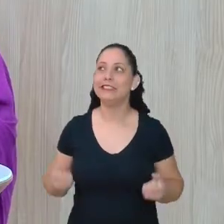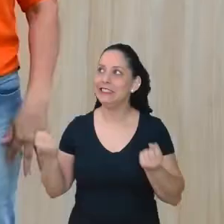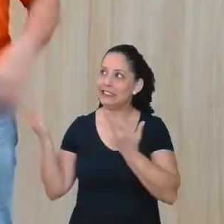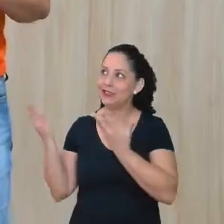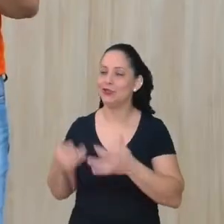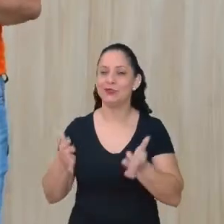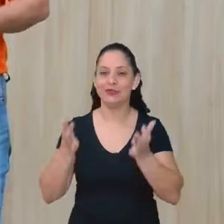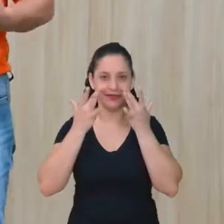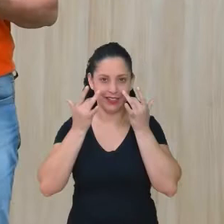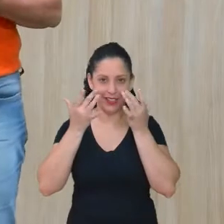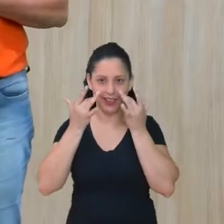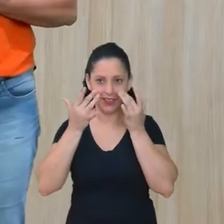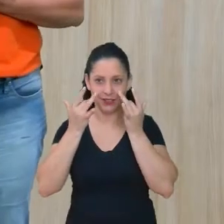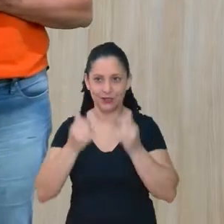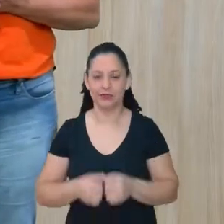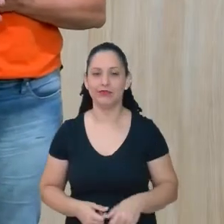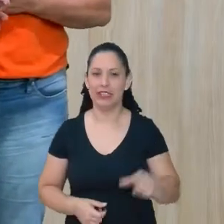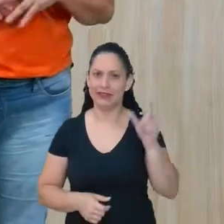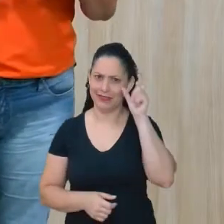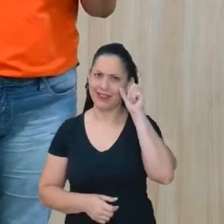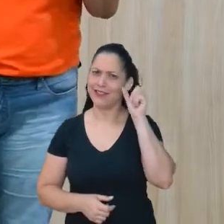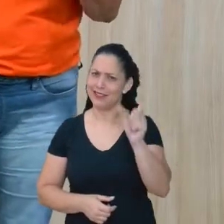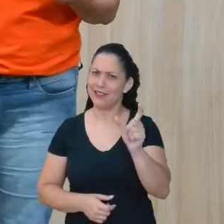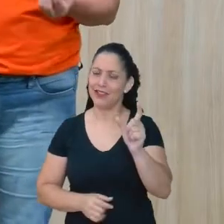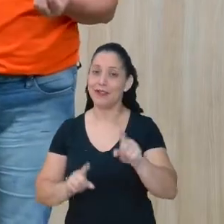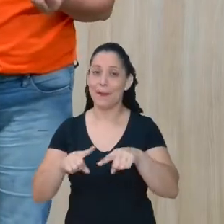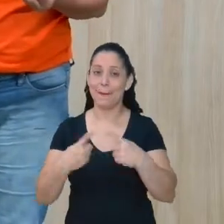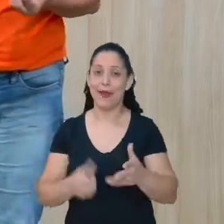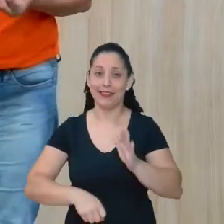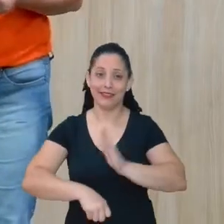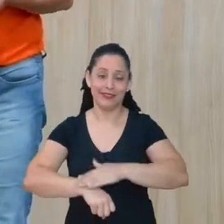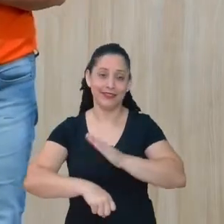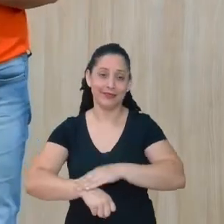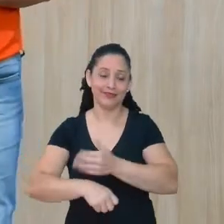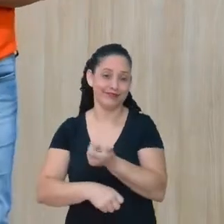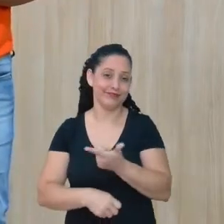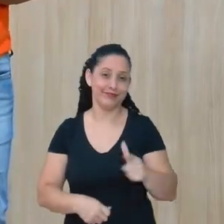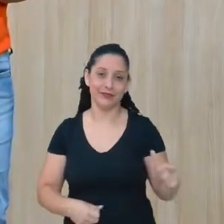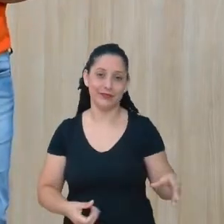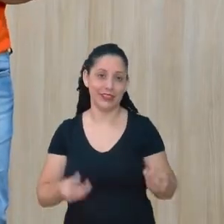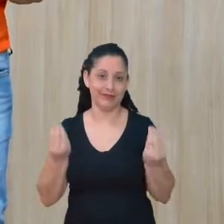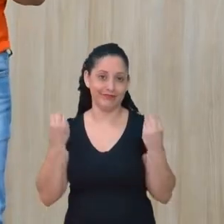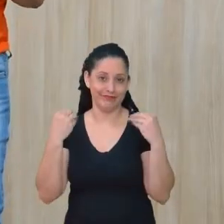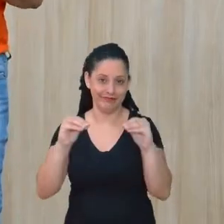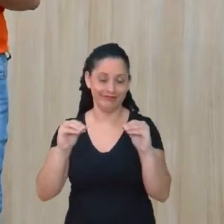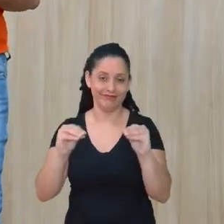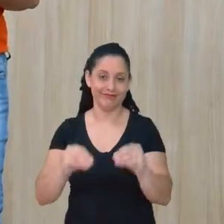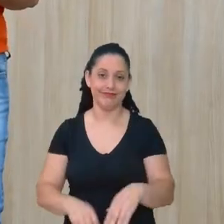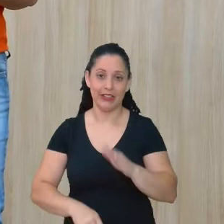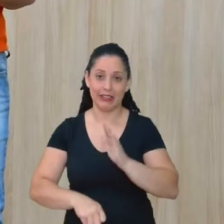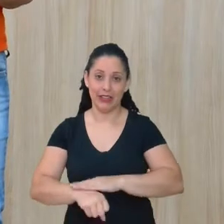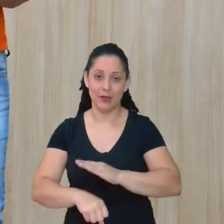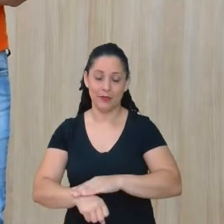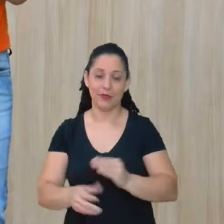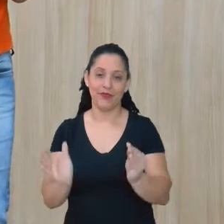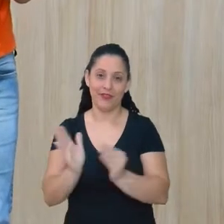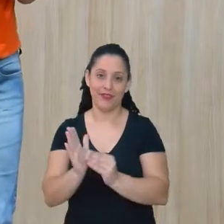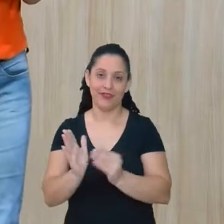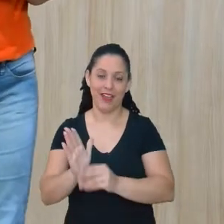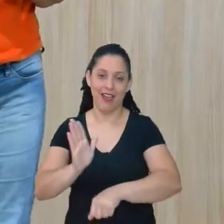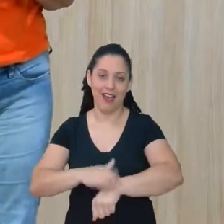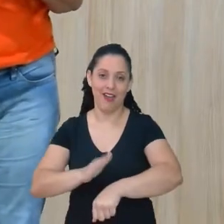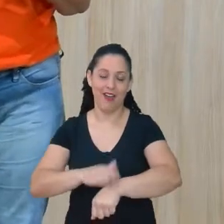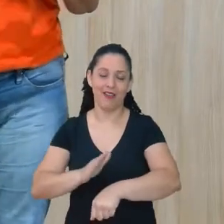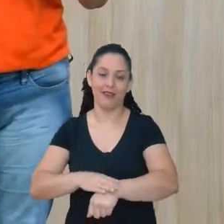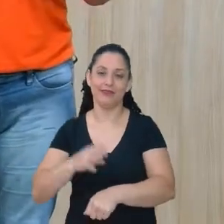É bem interessante esse texto. É uma pena que a gente não pode mostrar muito, né? Porque a gente não tem tempo, aqui a aula não é,